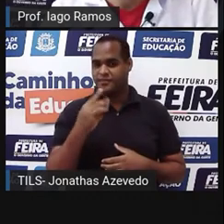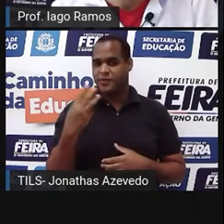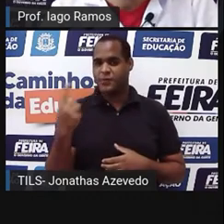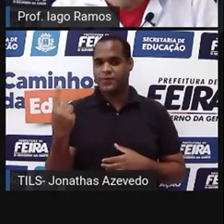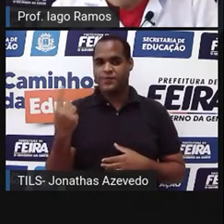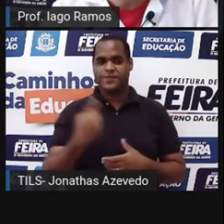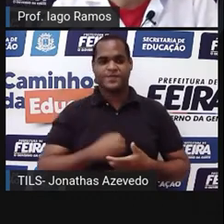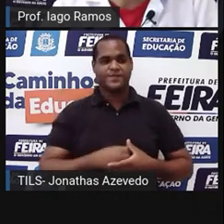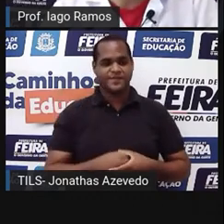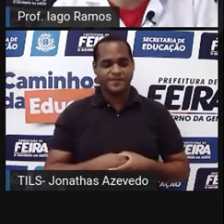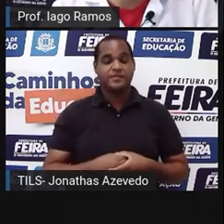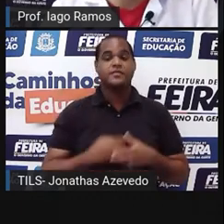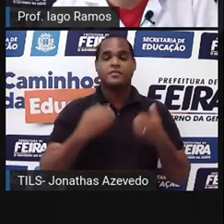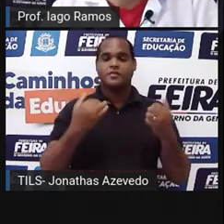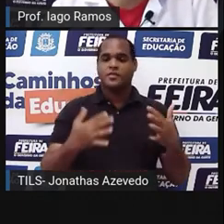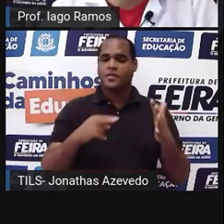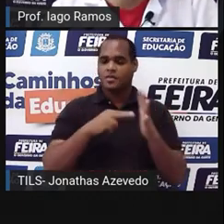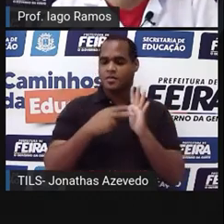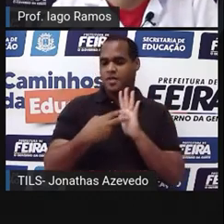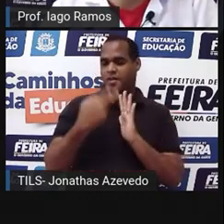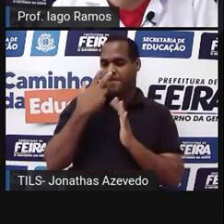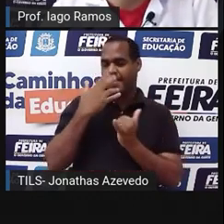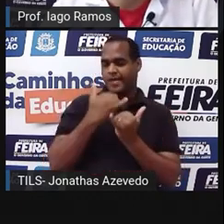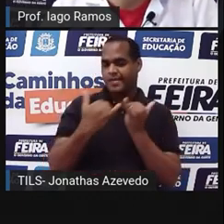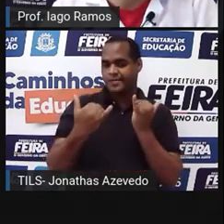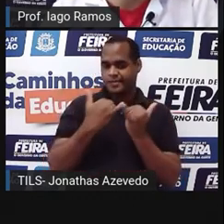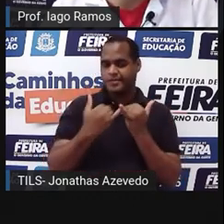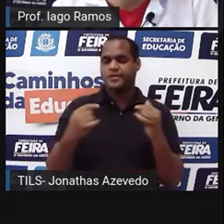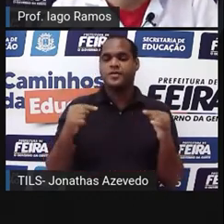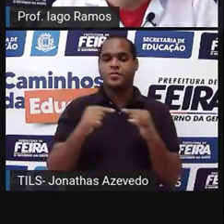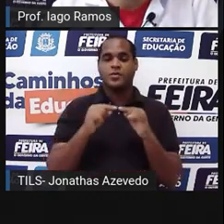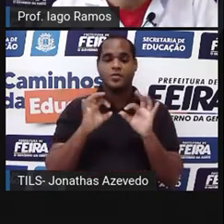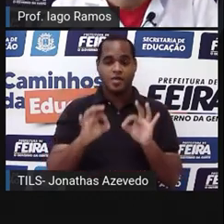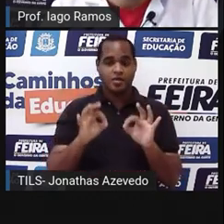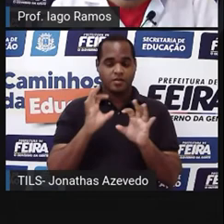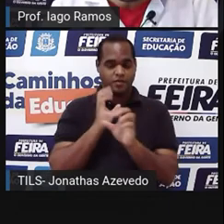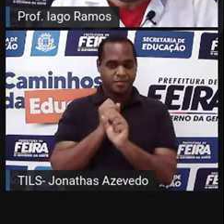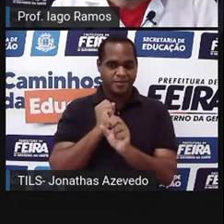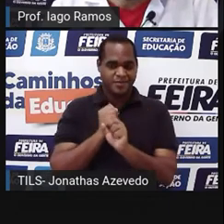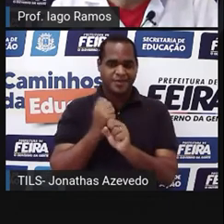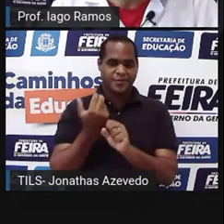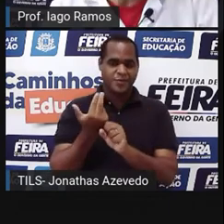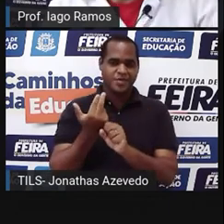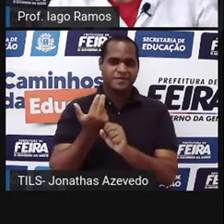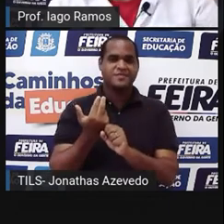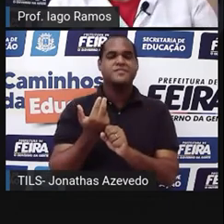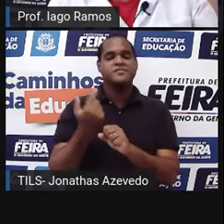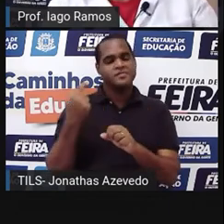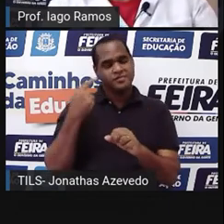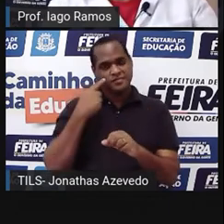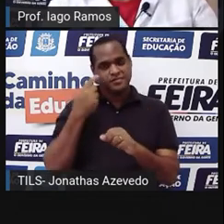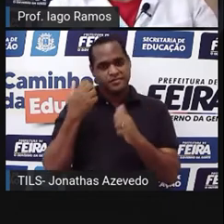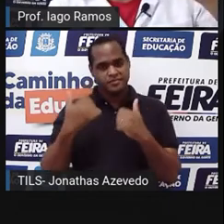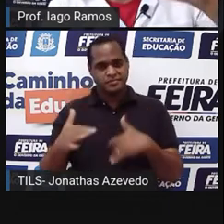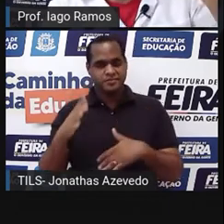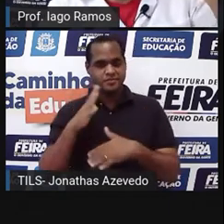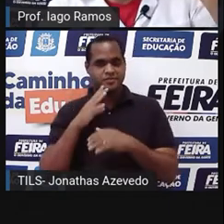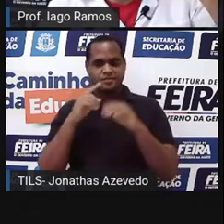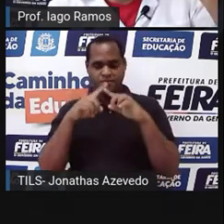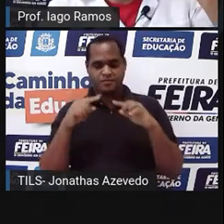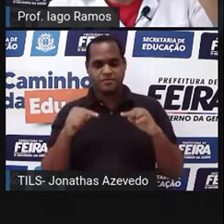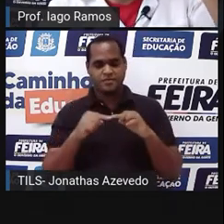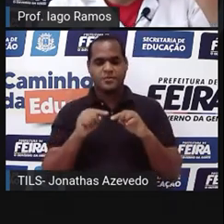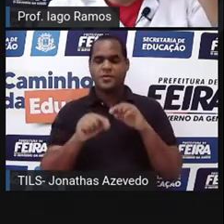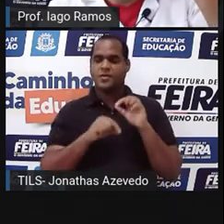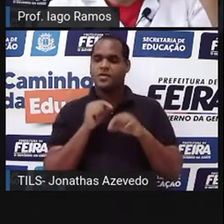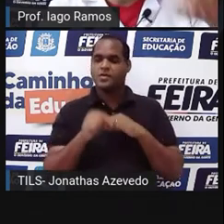56,31. Então, isso são ângulos correspondentes que têm a mesma medida. Então, aqui no modelo, que é o triângulozinho que eu estou chamando